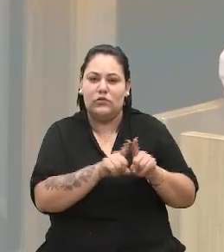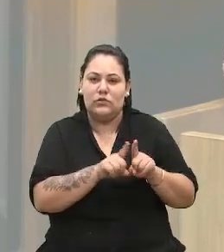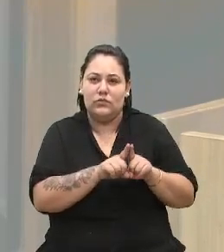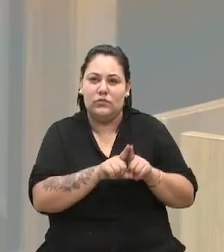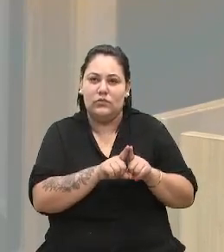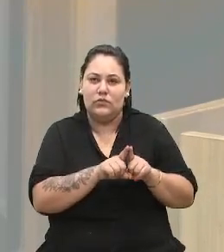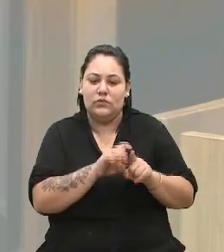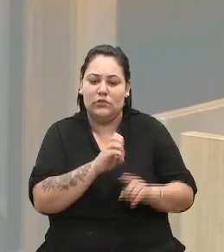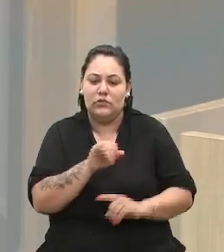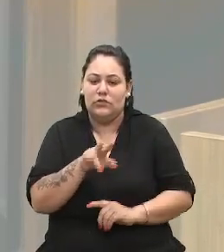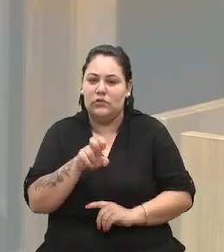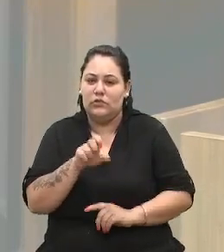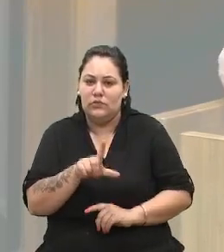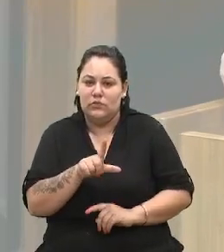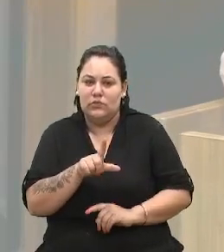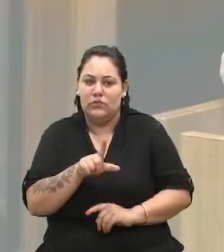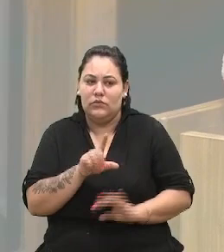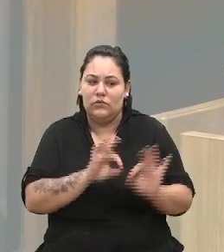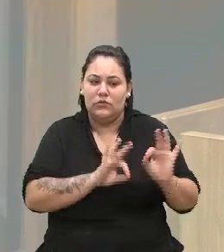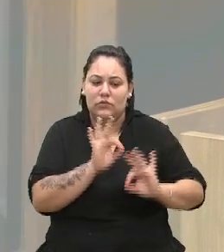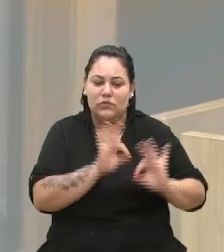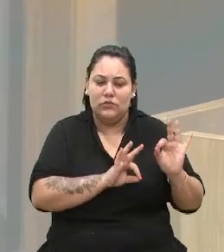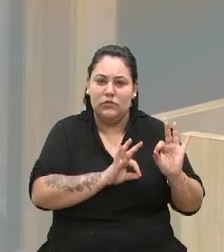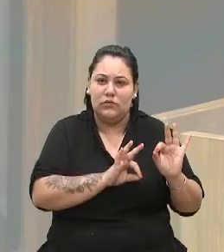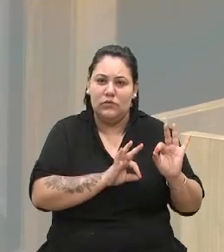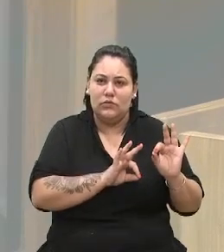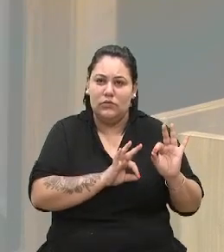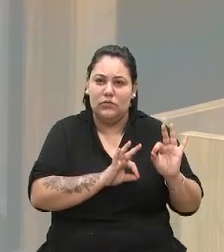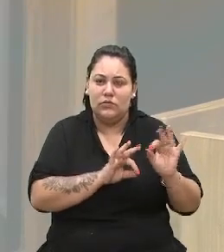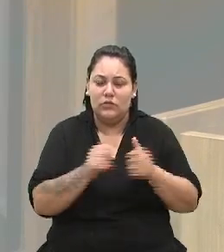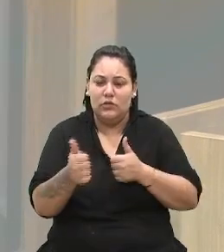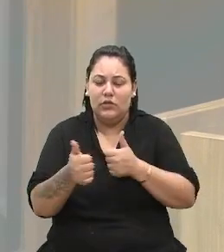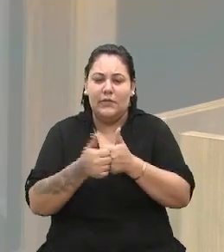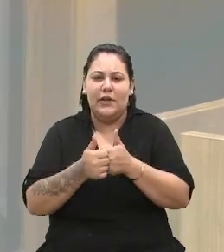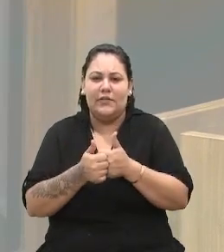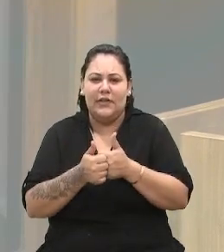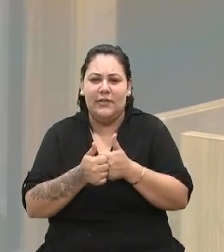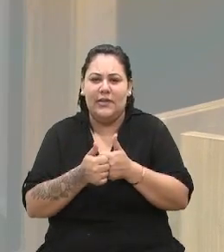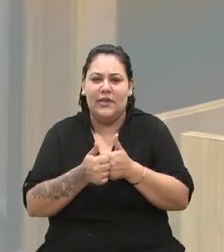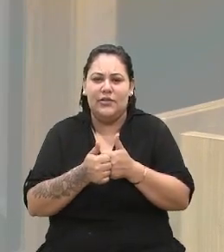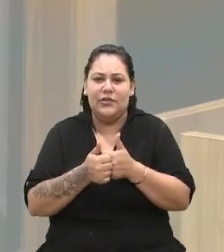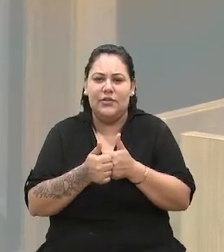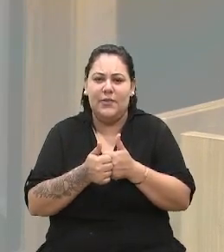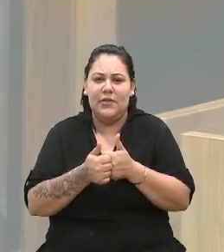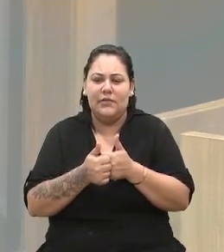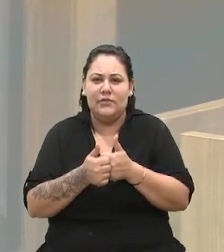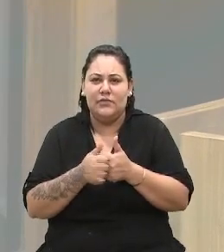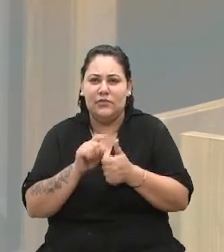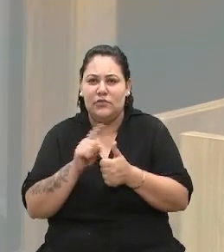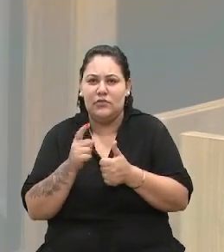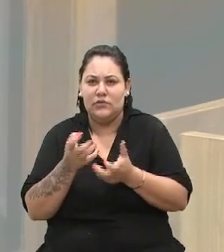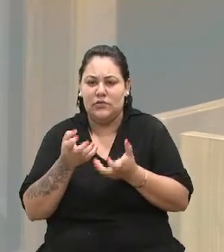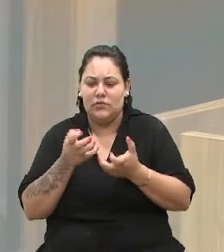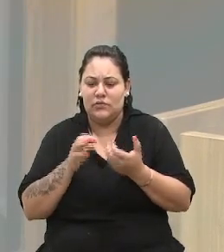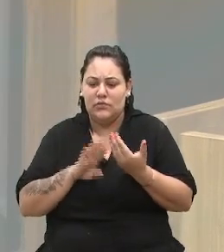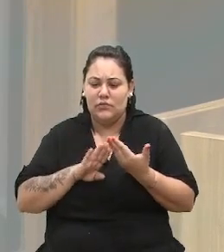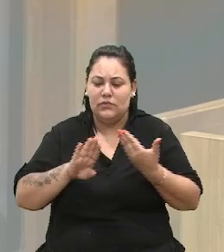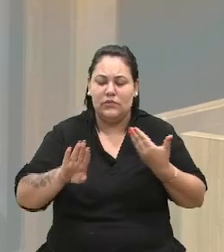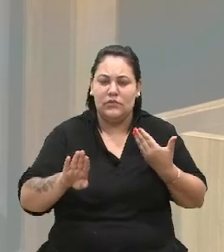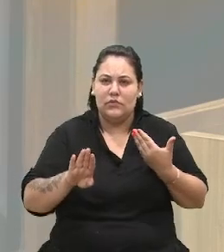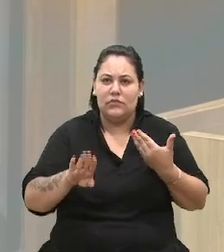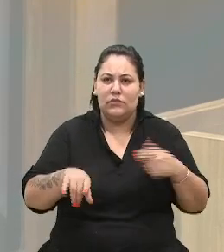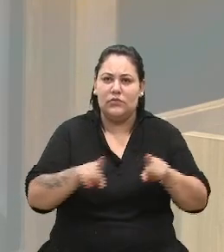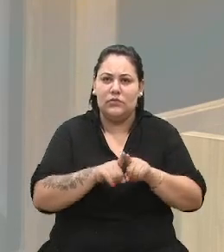civil organizada, mais próximo dos senhores. Não queremos estar tão distante. Infelizmente, a classe médica se viu muito